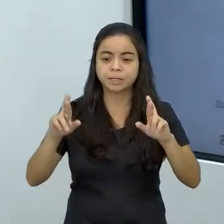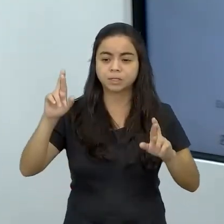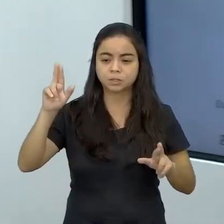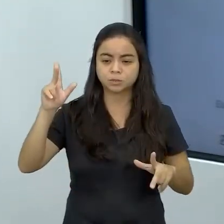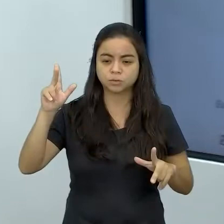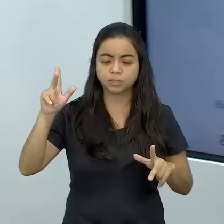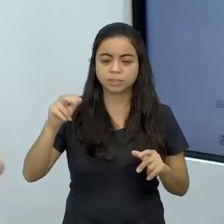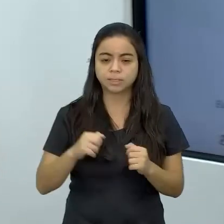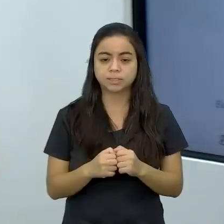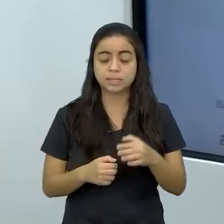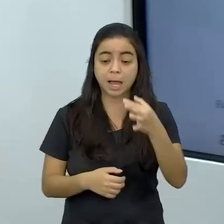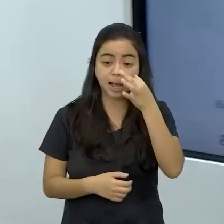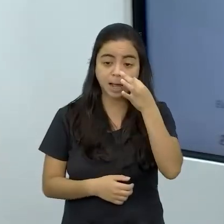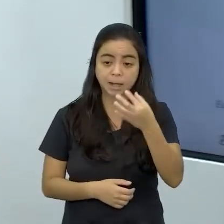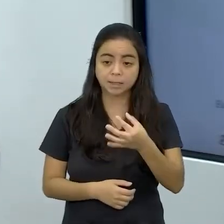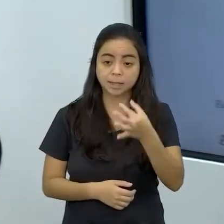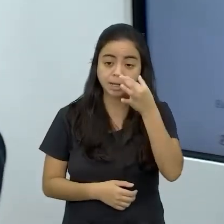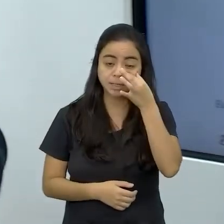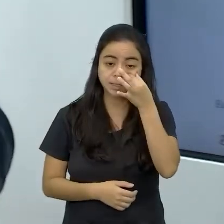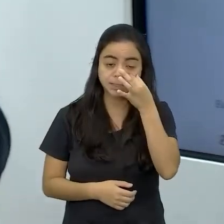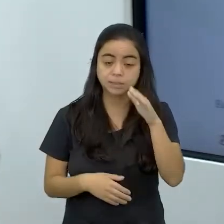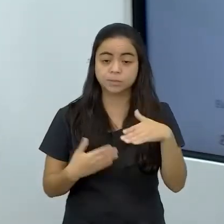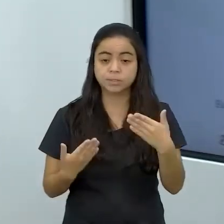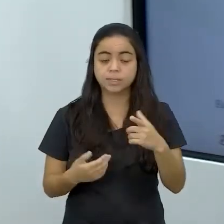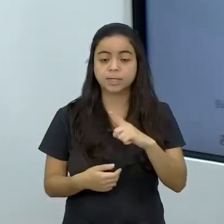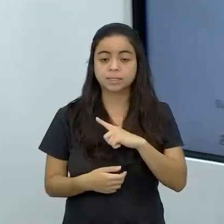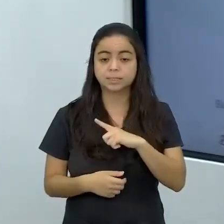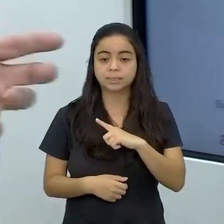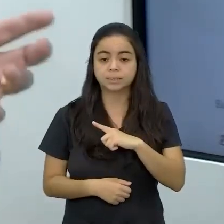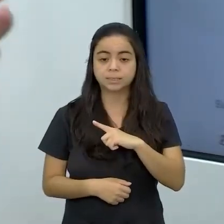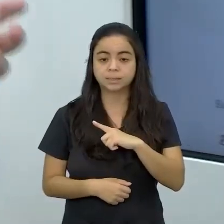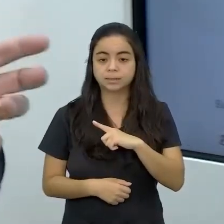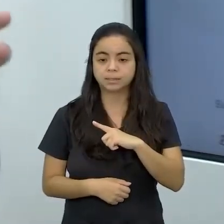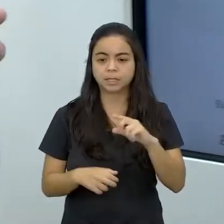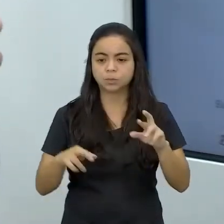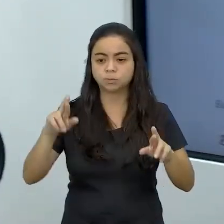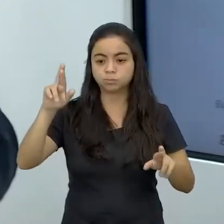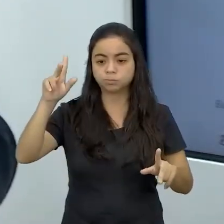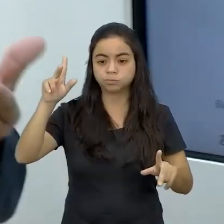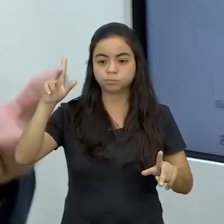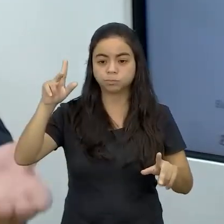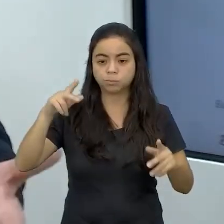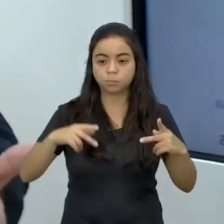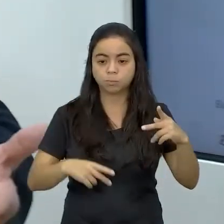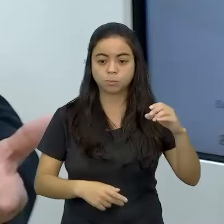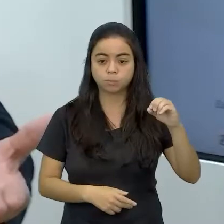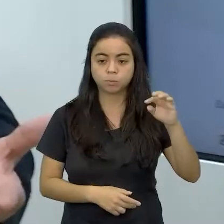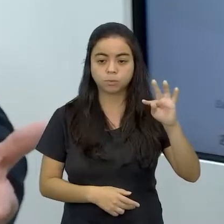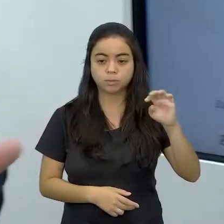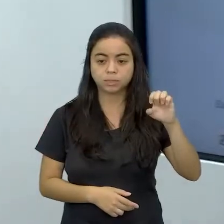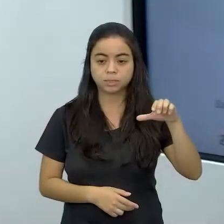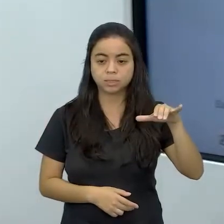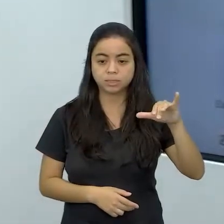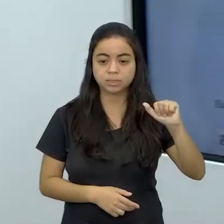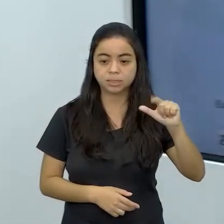de potencial atenção a partir do momento que tenha diferença de potencial mais uma eu não entendi muito bem essa coisa